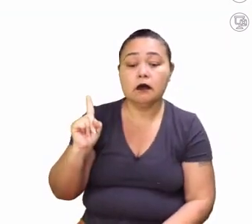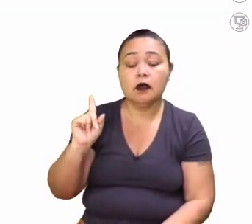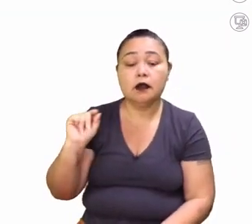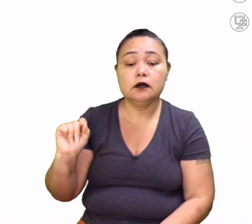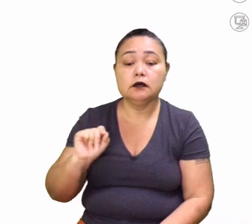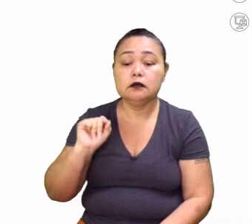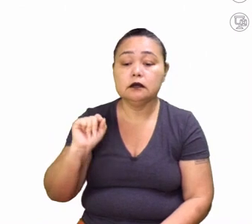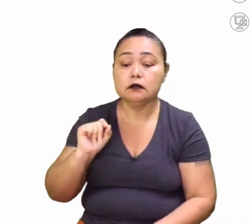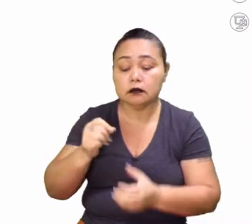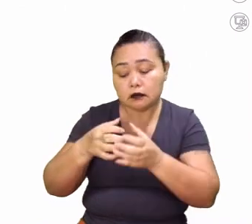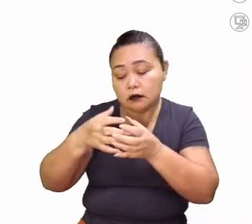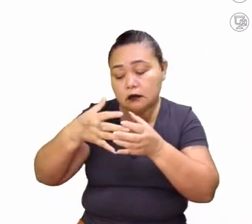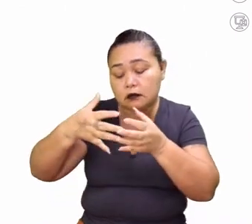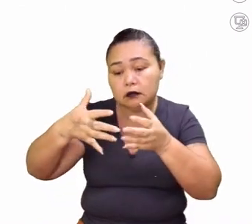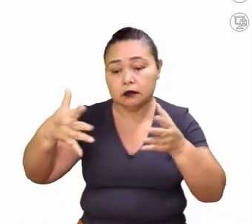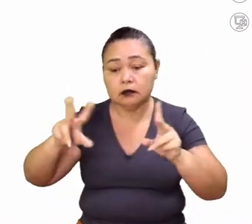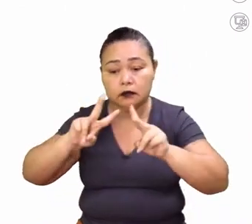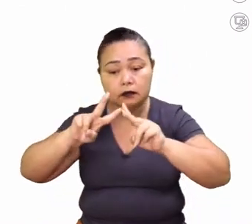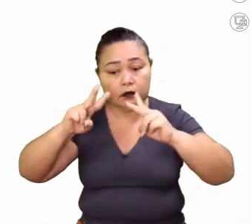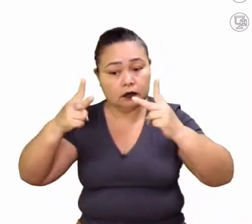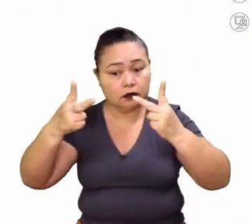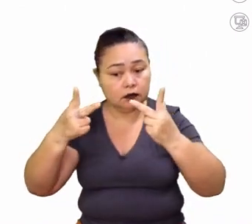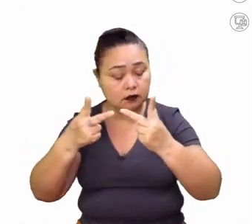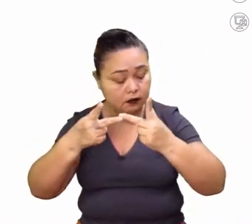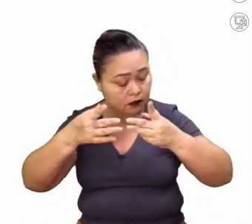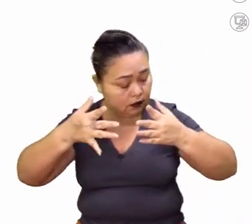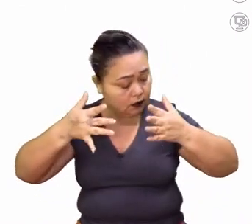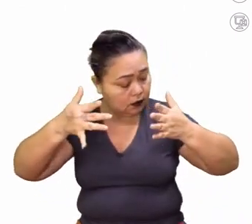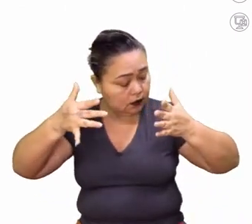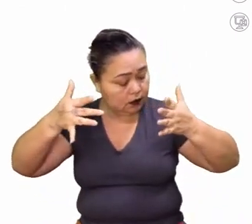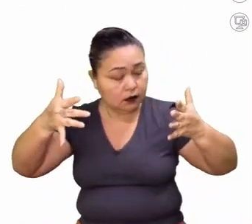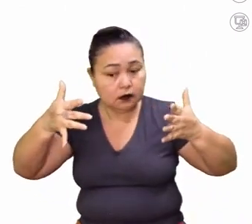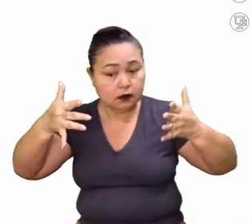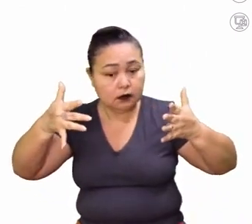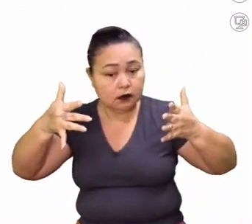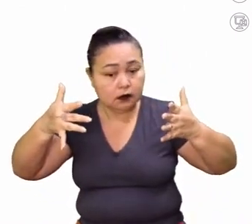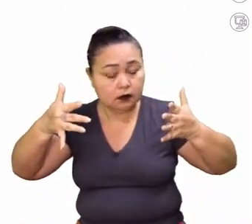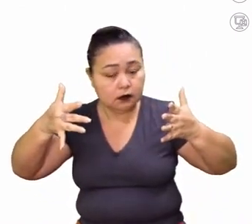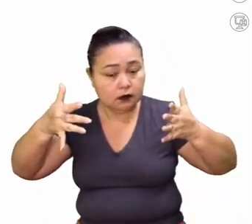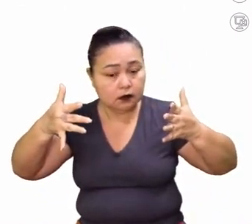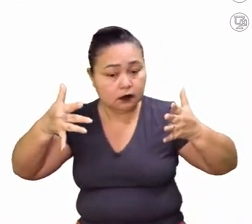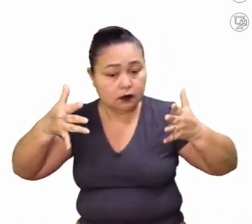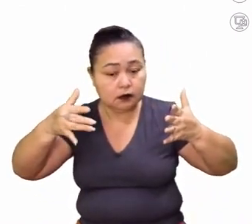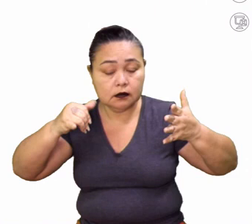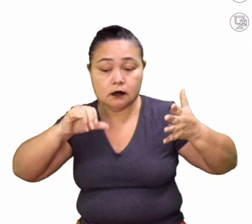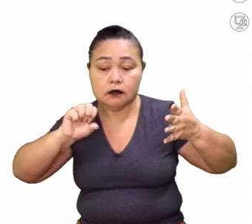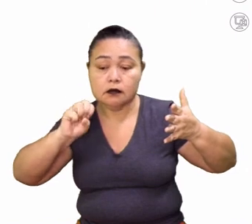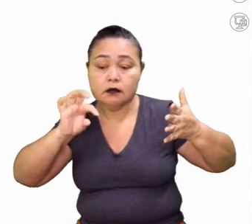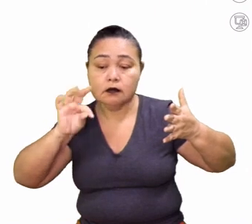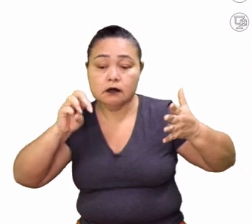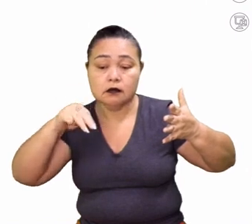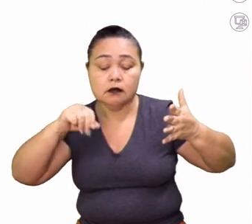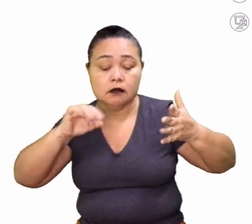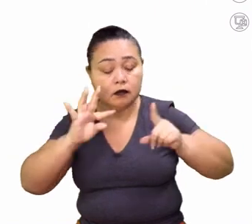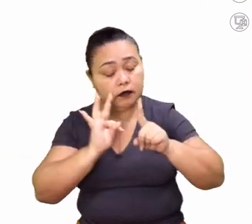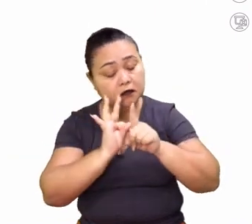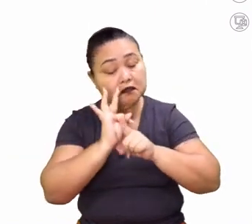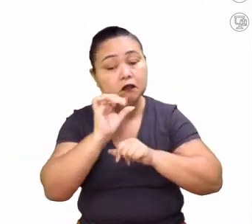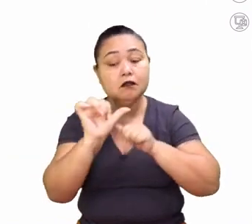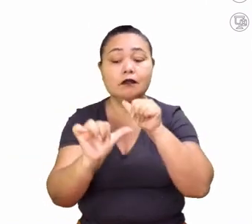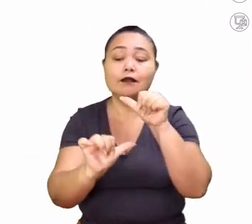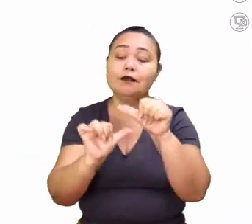houve uma expansão o volume Aumentou e isotérmica porque a temperatura não